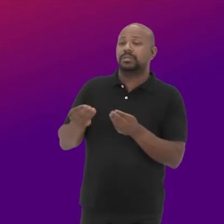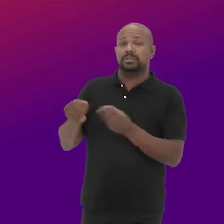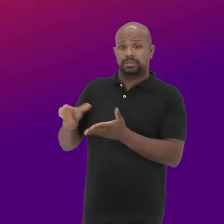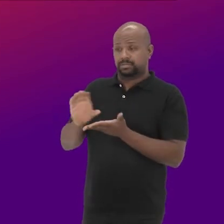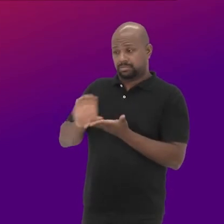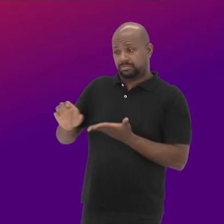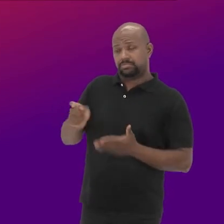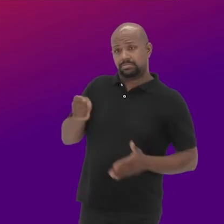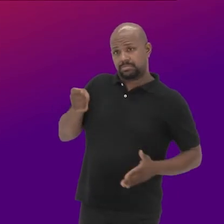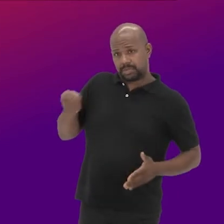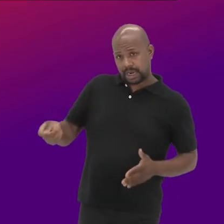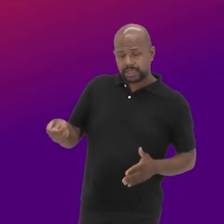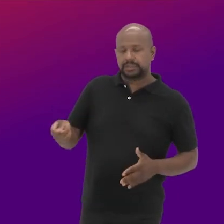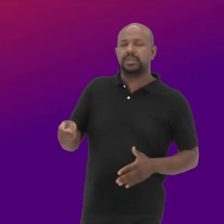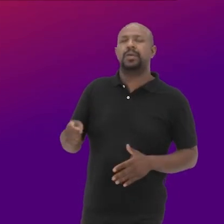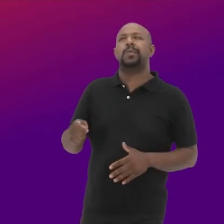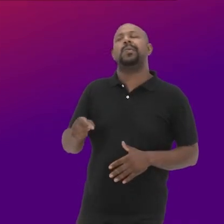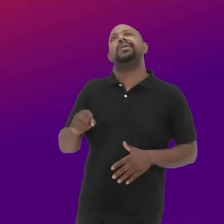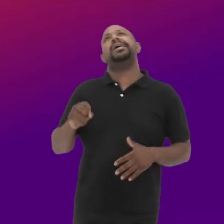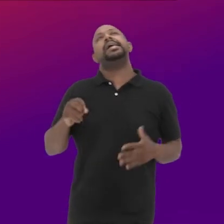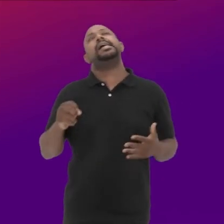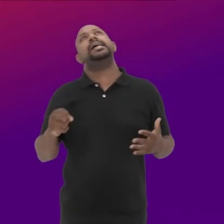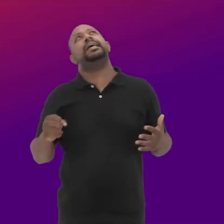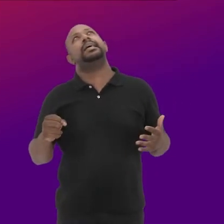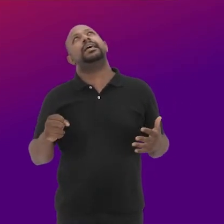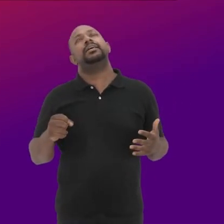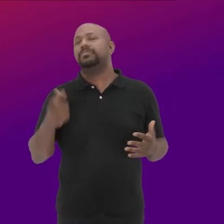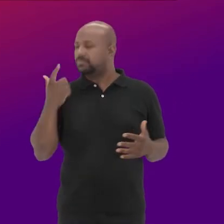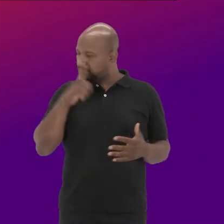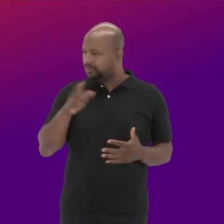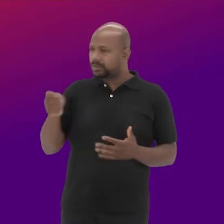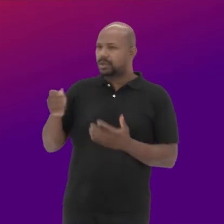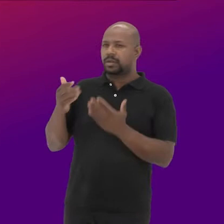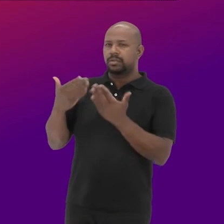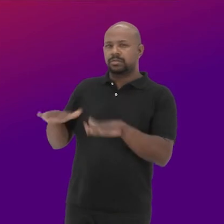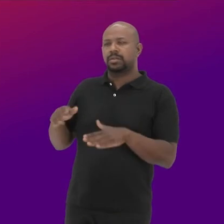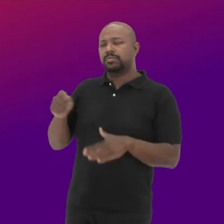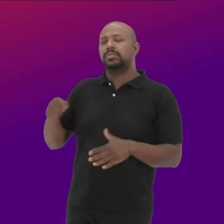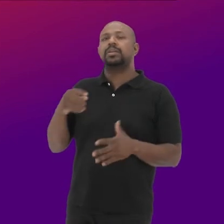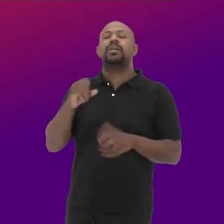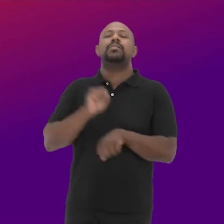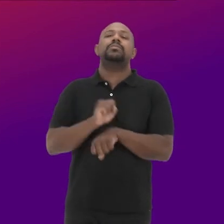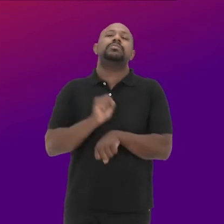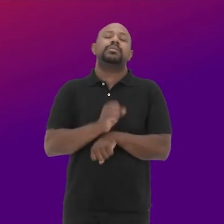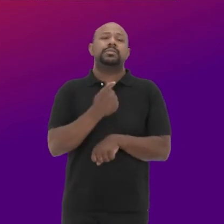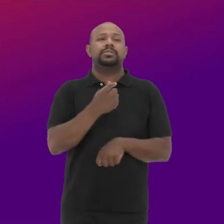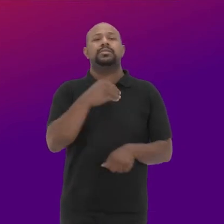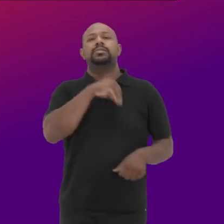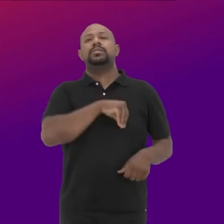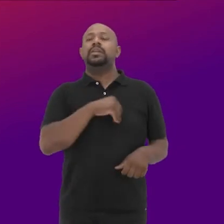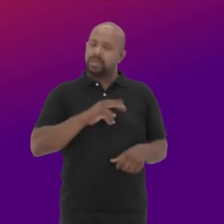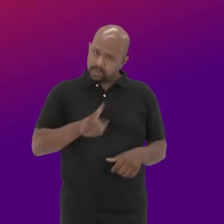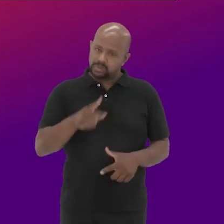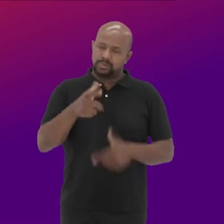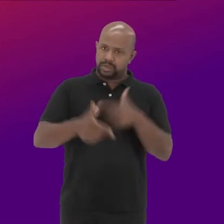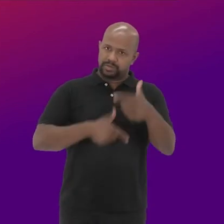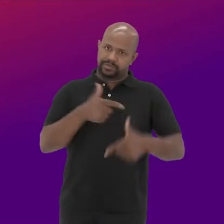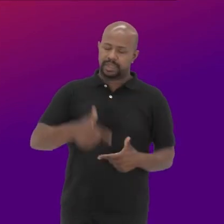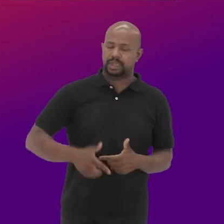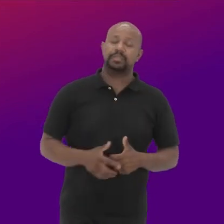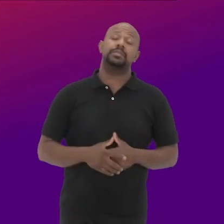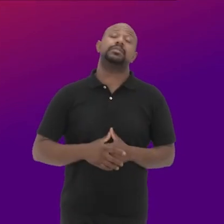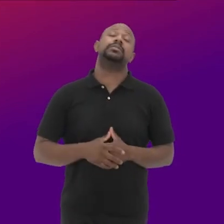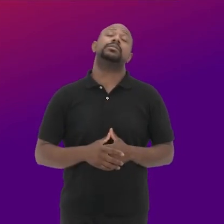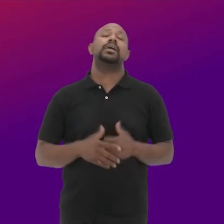receba uma indenização ou restitua aquela renda esperada e continue a